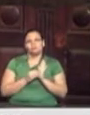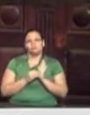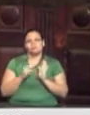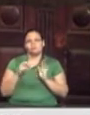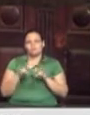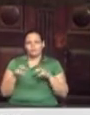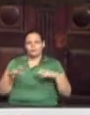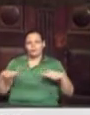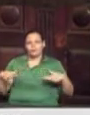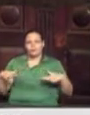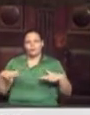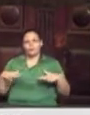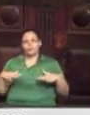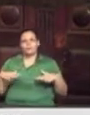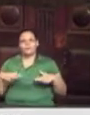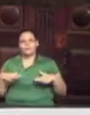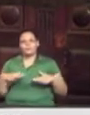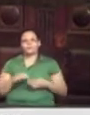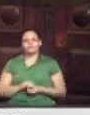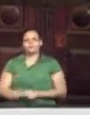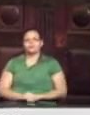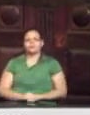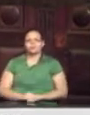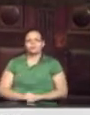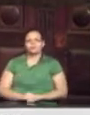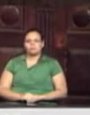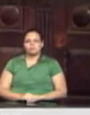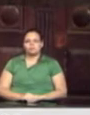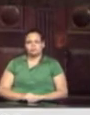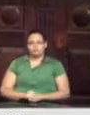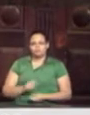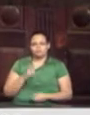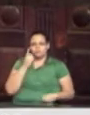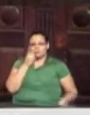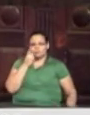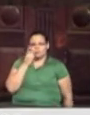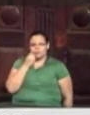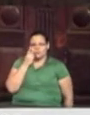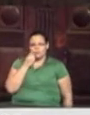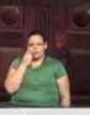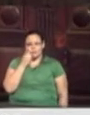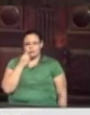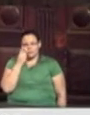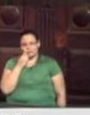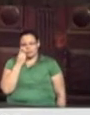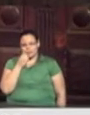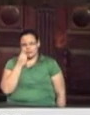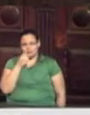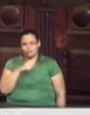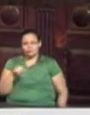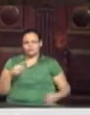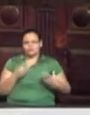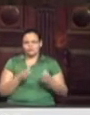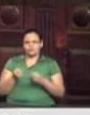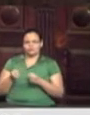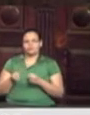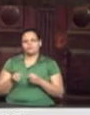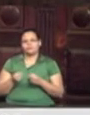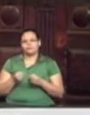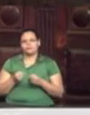plenário e praticamente os deputados consensuaram e aprovaram.